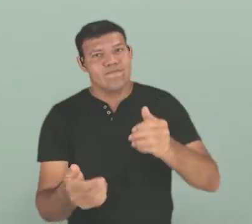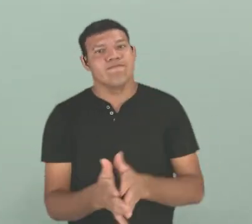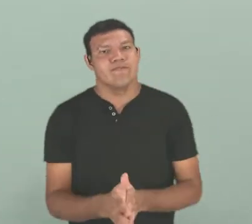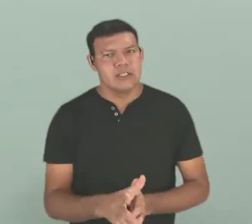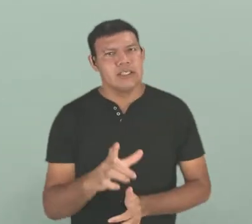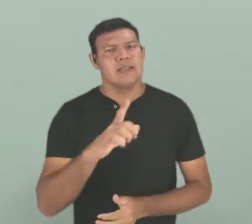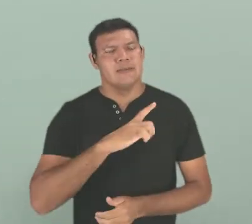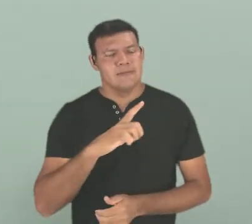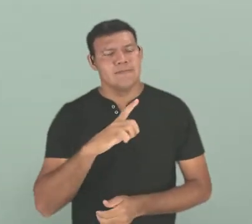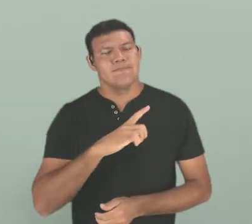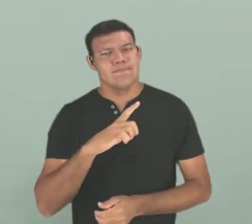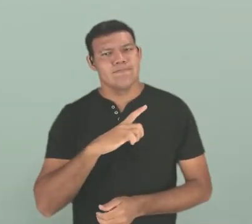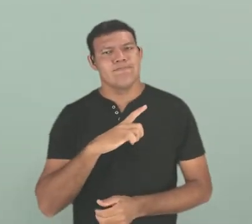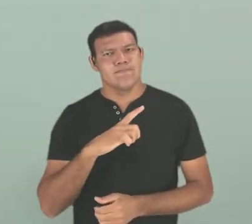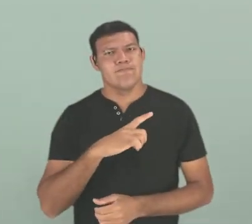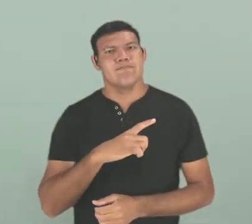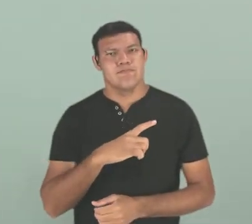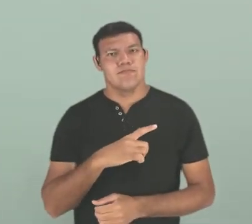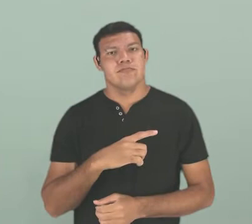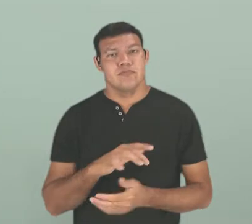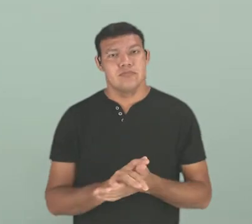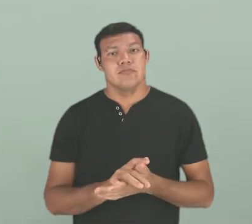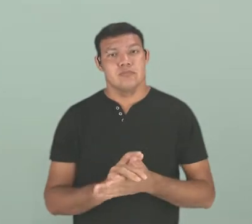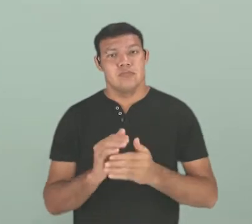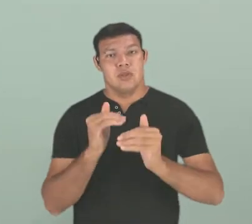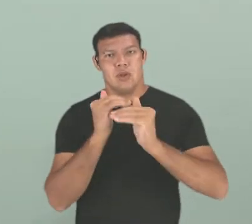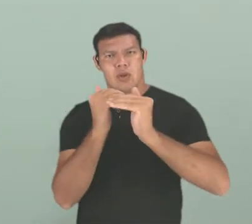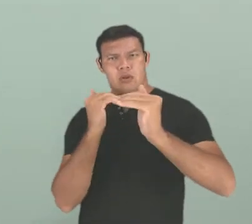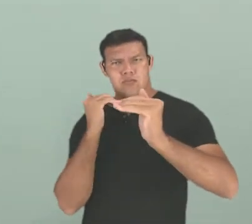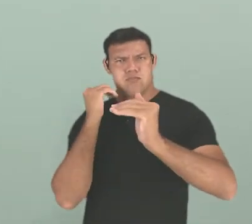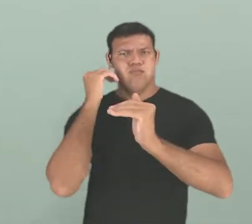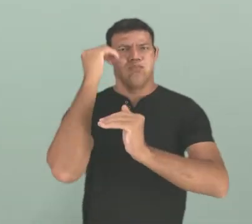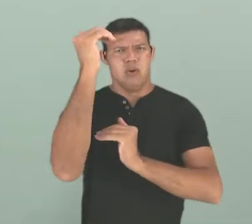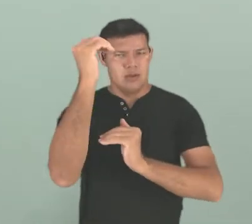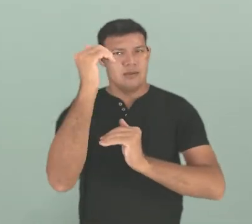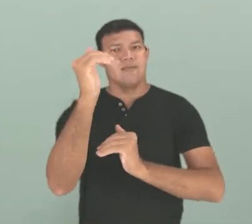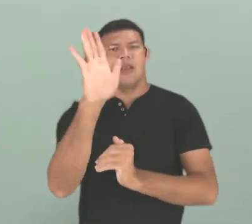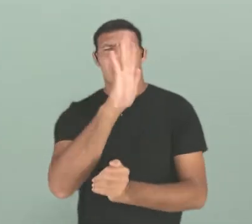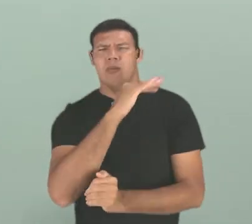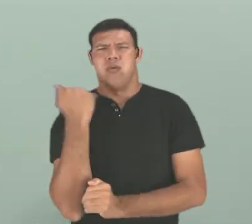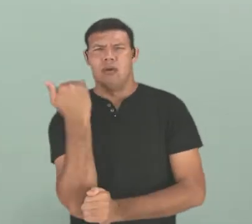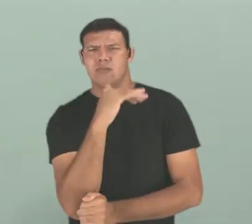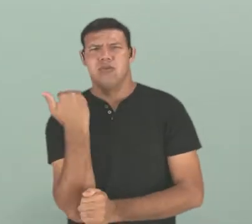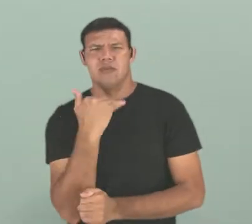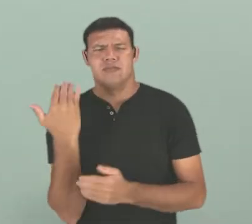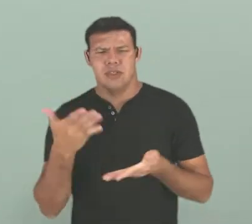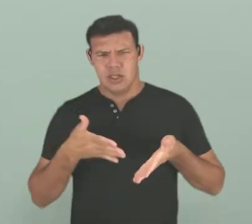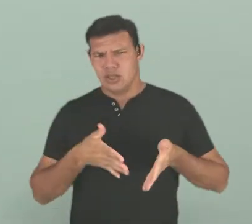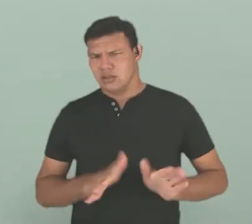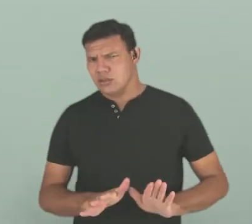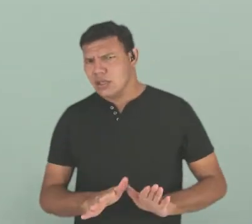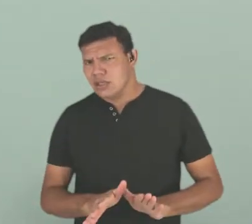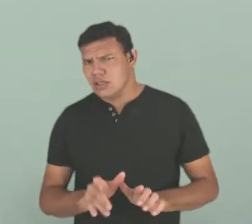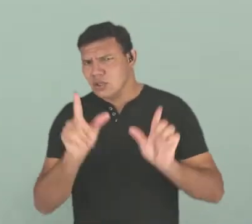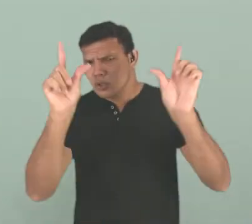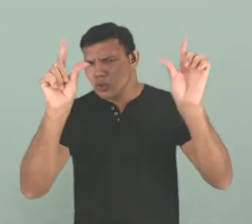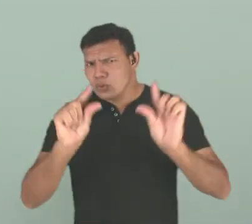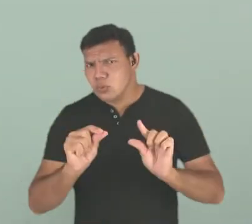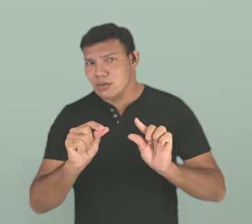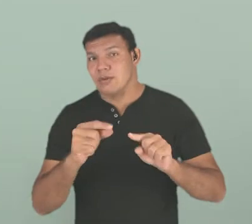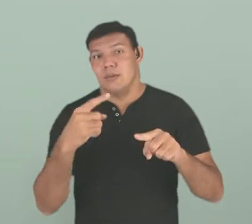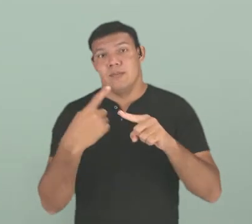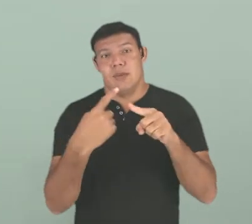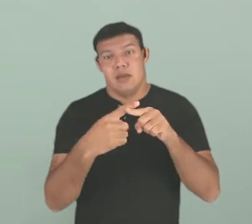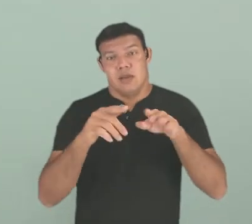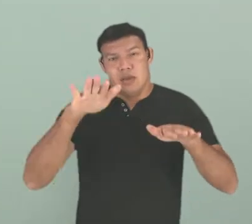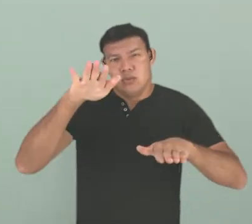uma grande elevação na taxa de mortalidade. E a natalidade diminuiu? Porque tem que ter um equilíbrio.